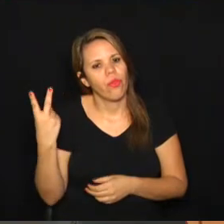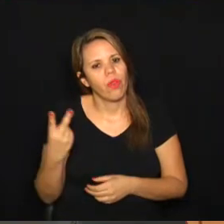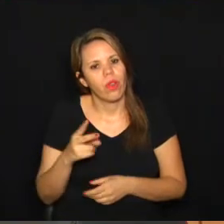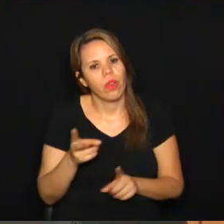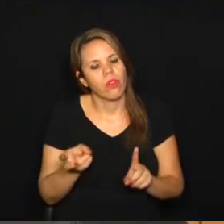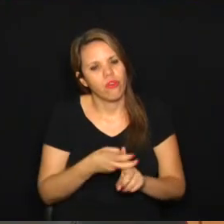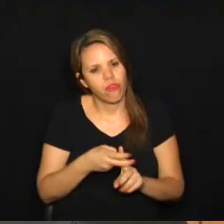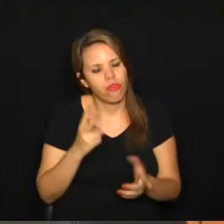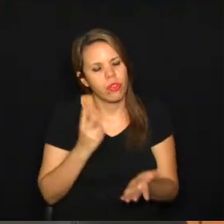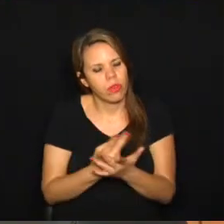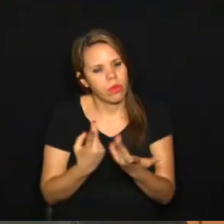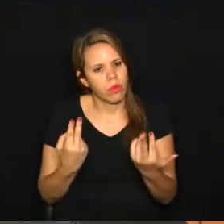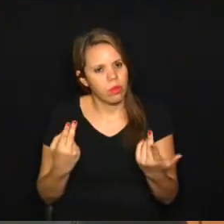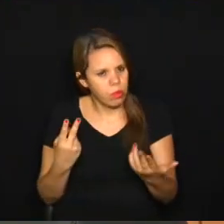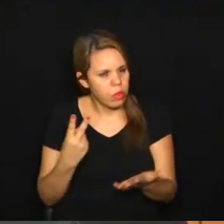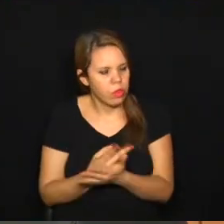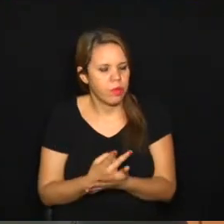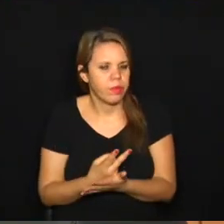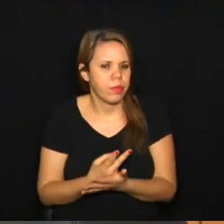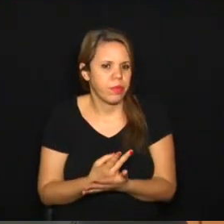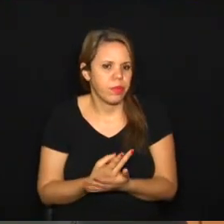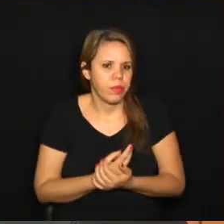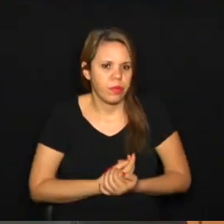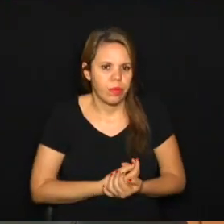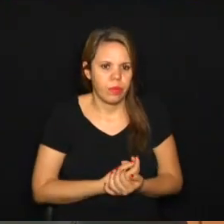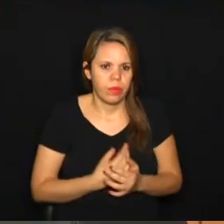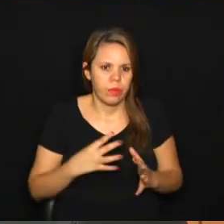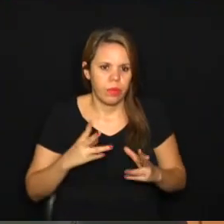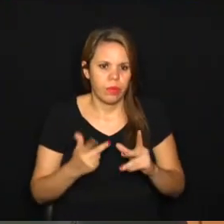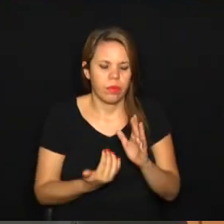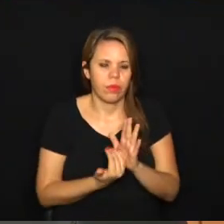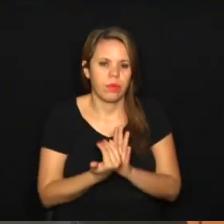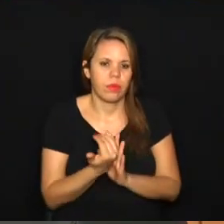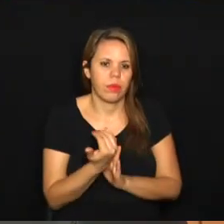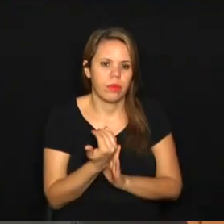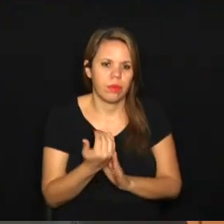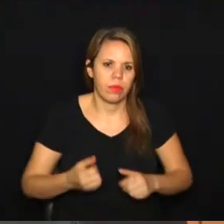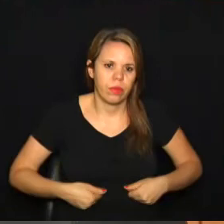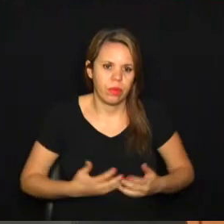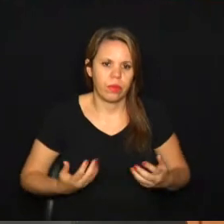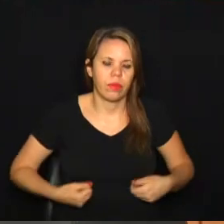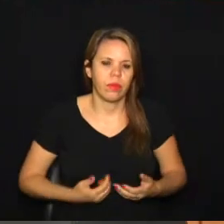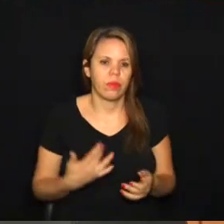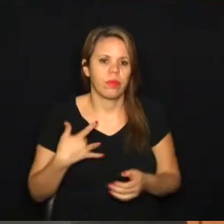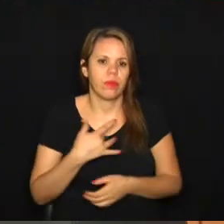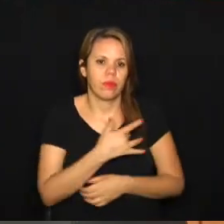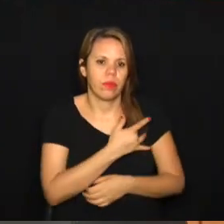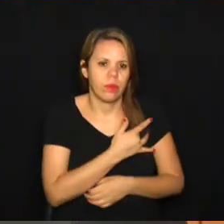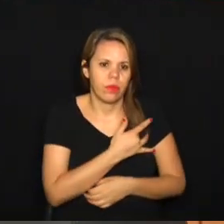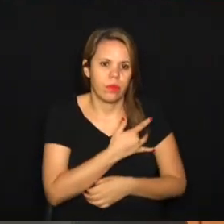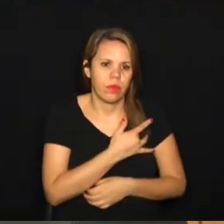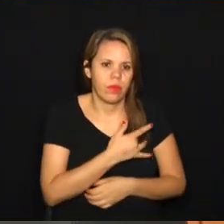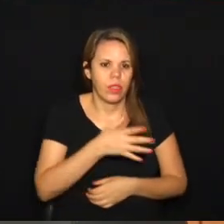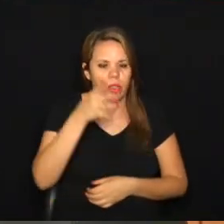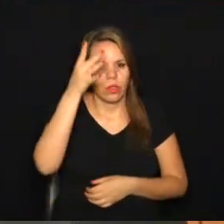se mantido. Então, em que pese todo o aumento do gasto com saúde foi absorvido pelo